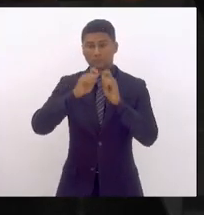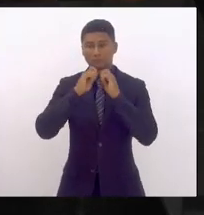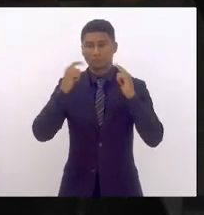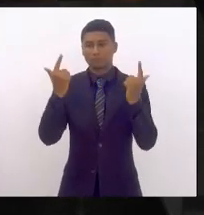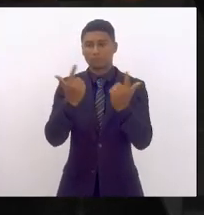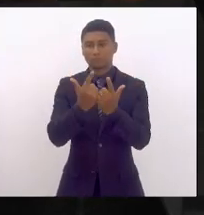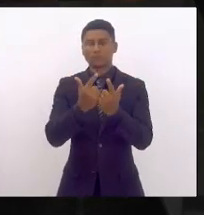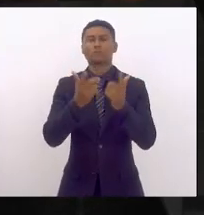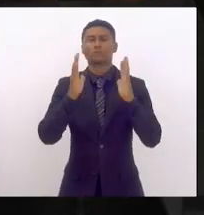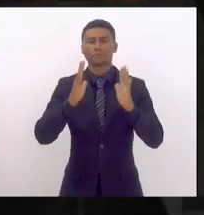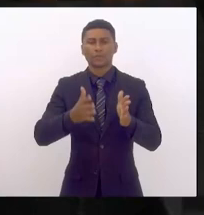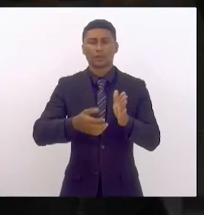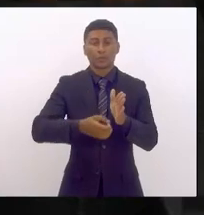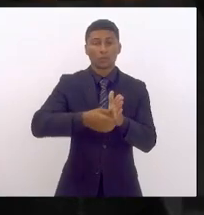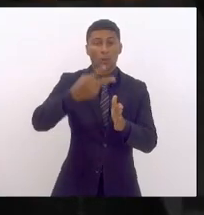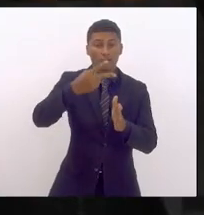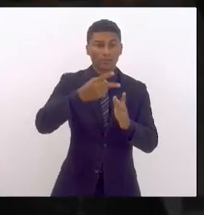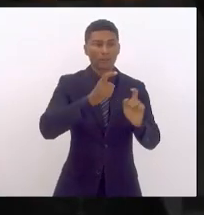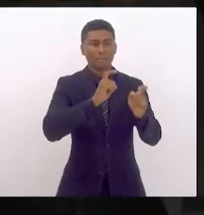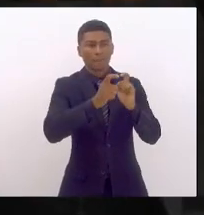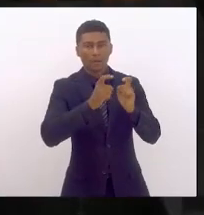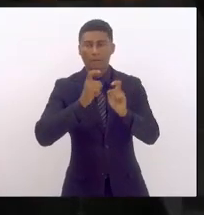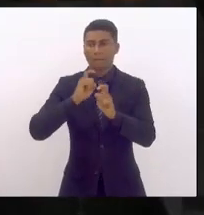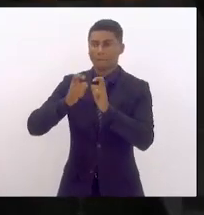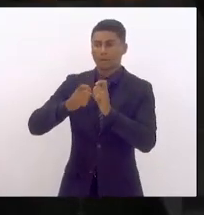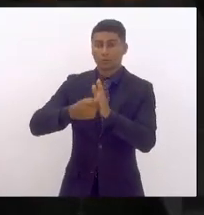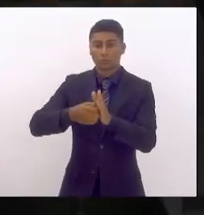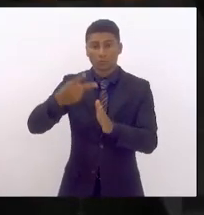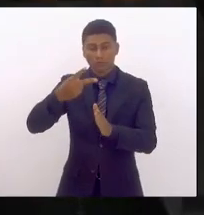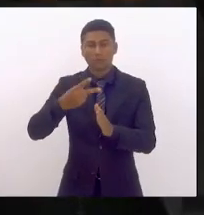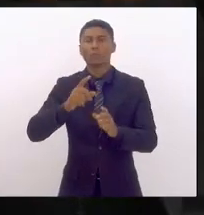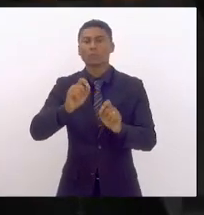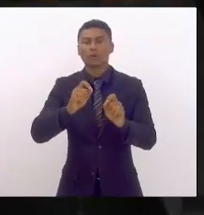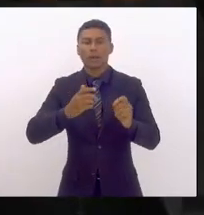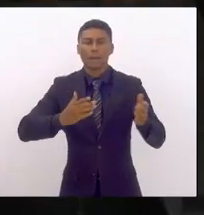duas discussões aprovou hoje